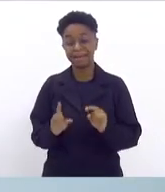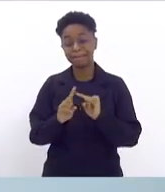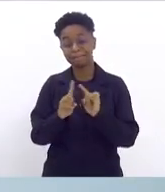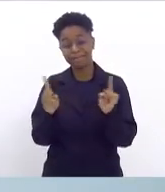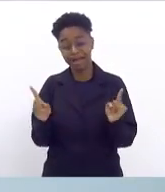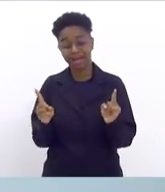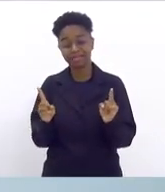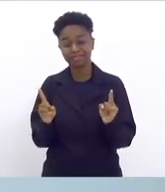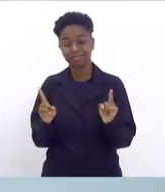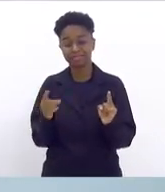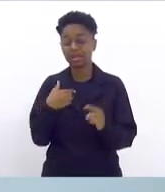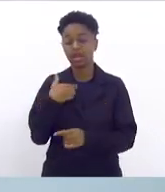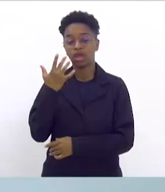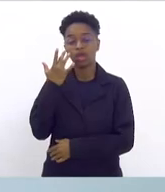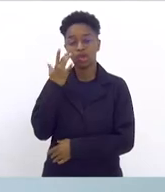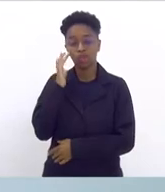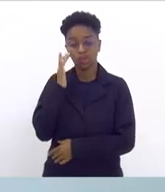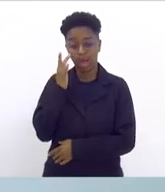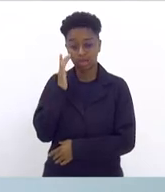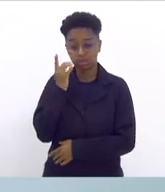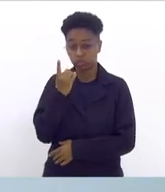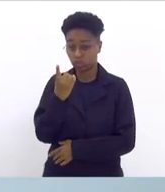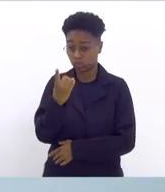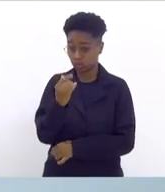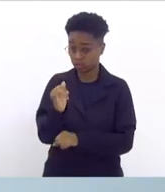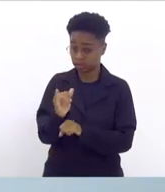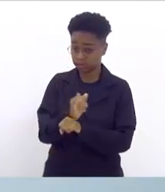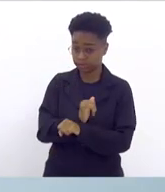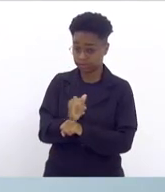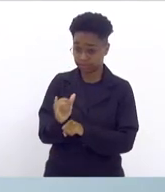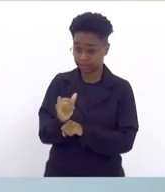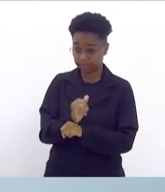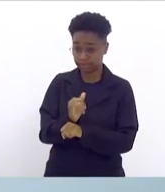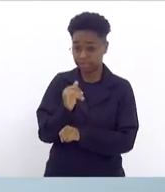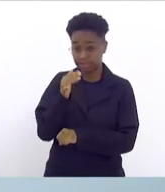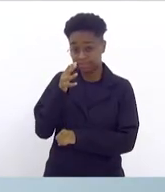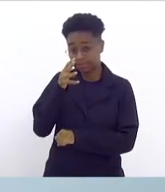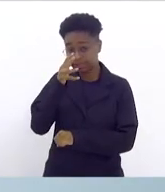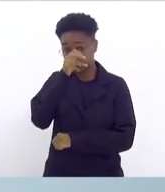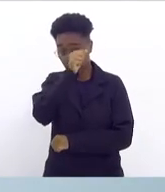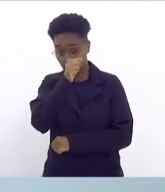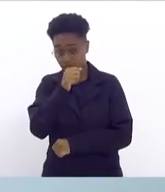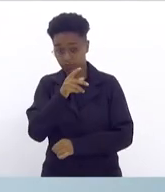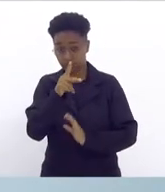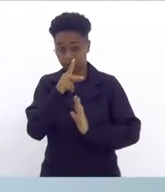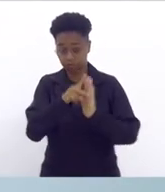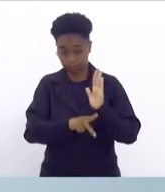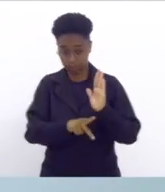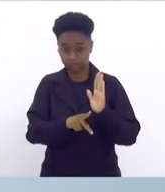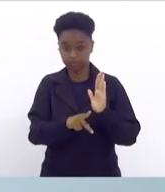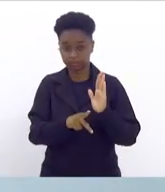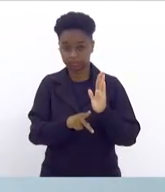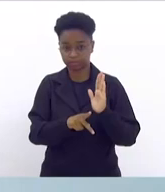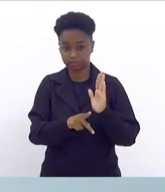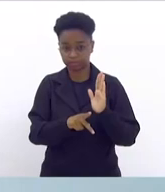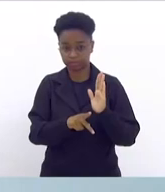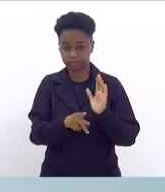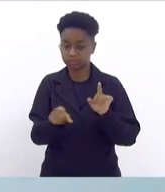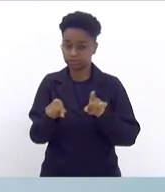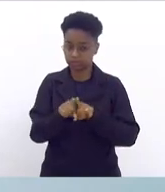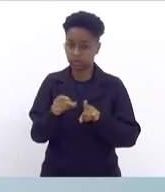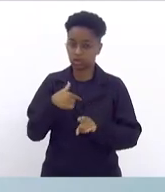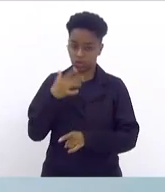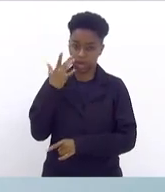Mas eu acho que uma das formas, né, de salvar o projeto, e eu acho que